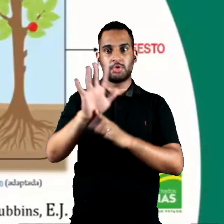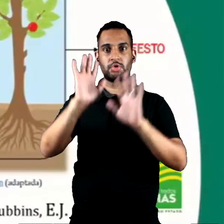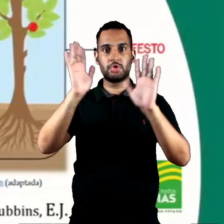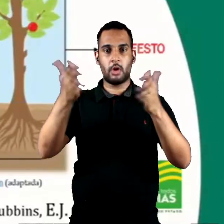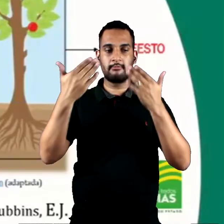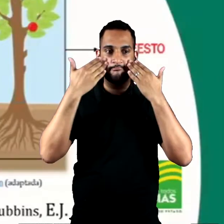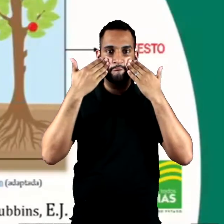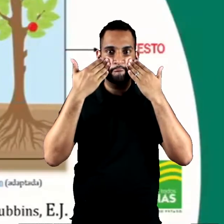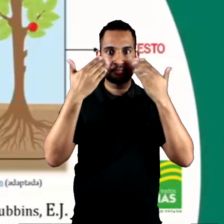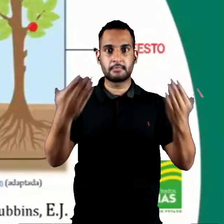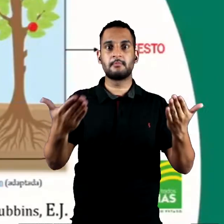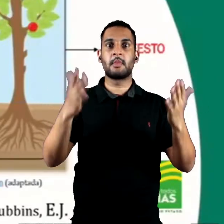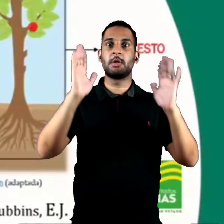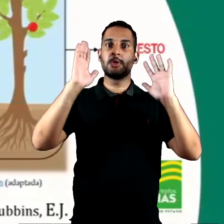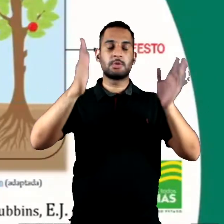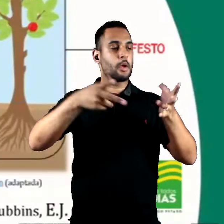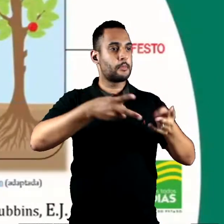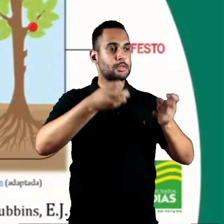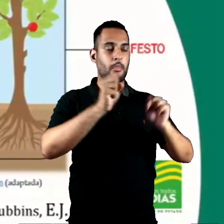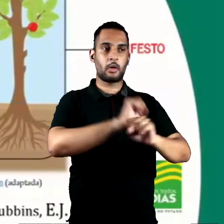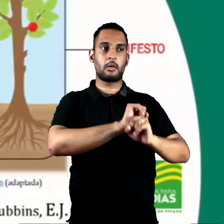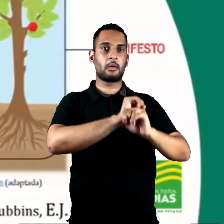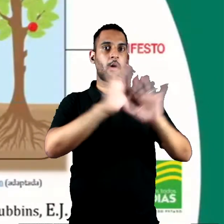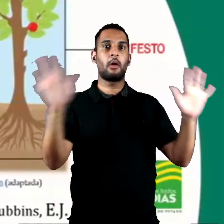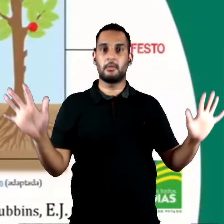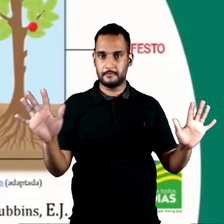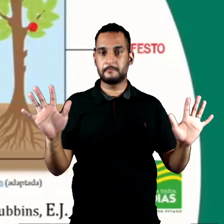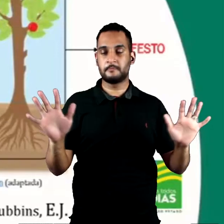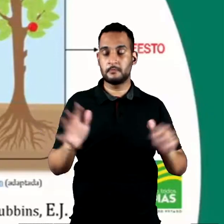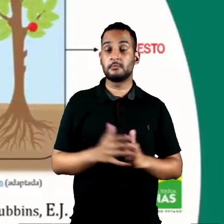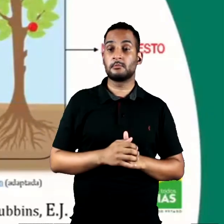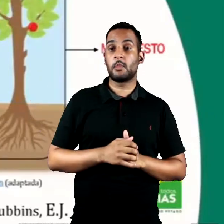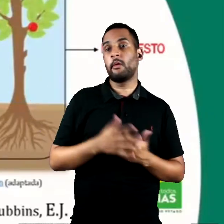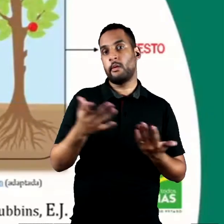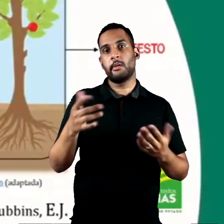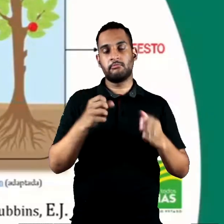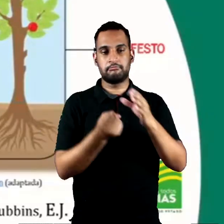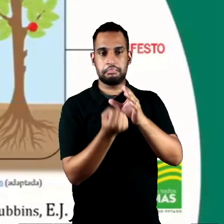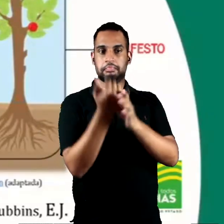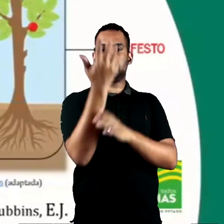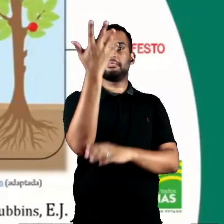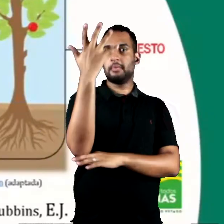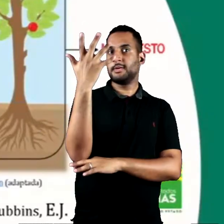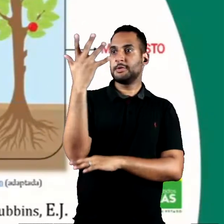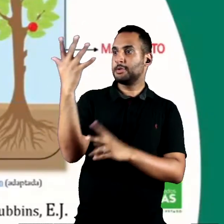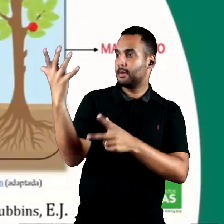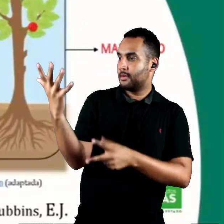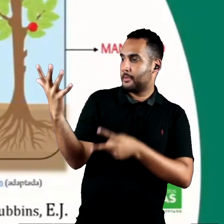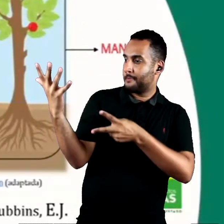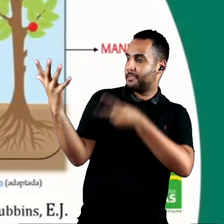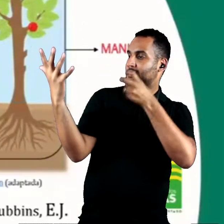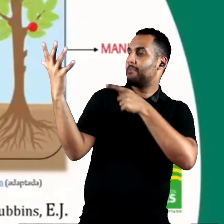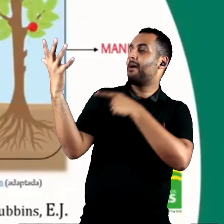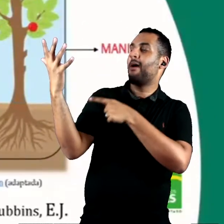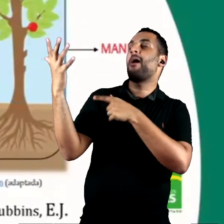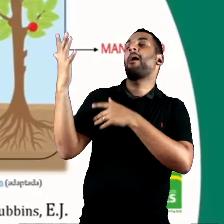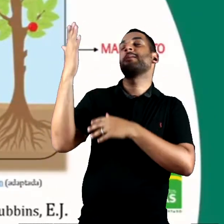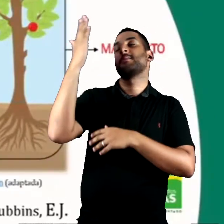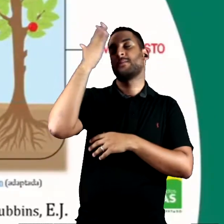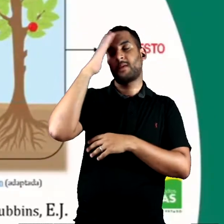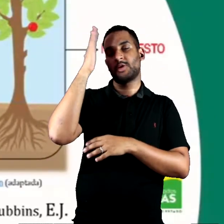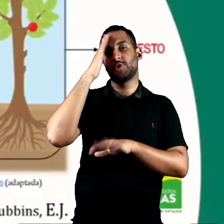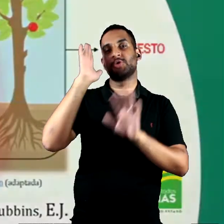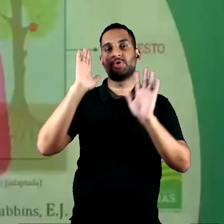em que o talento aparece de forma óbvia. Olhamos para a planta e sabemos identificar qual